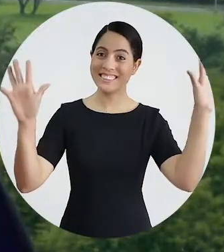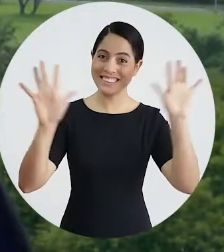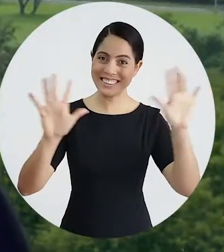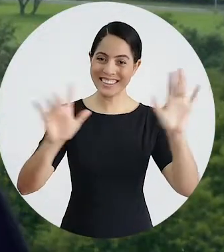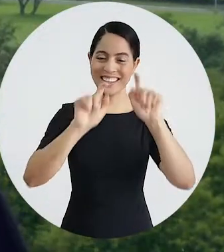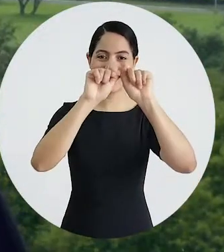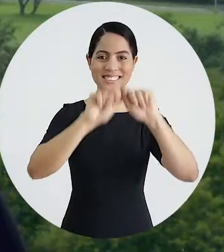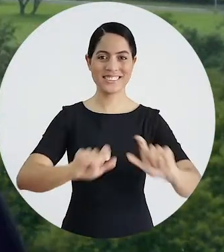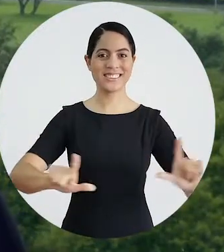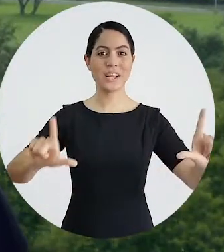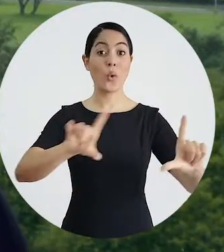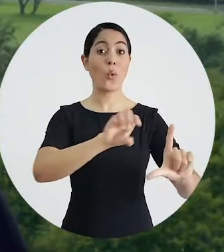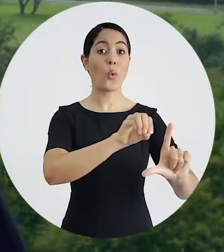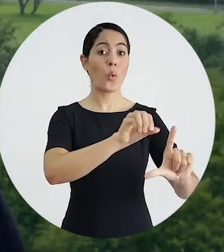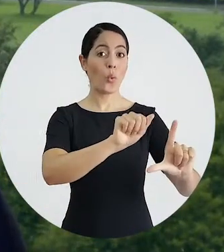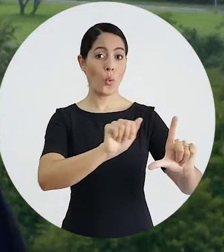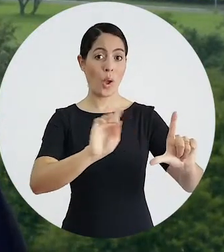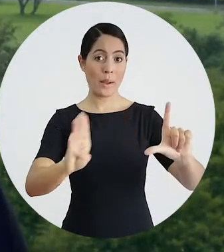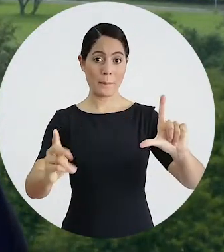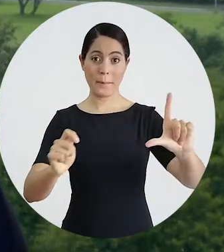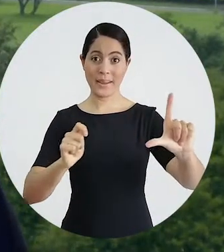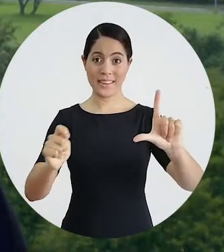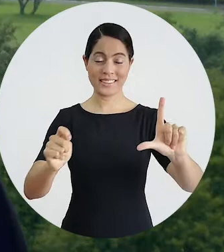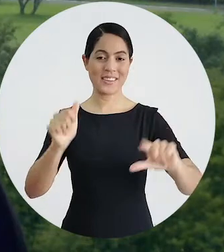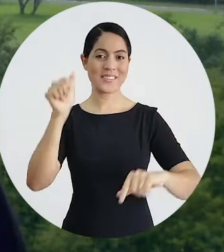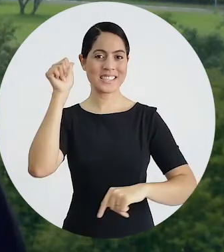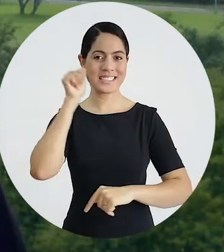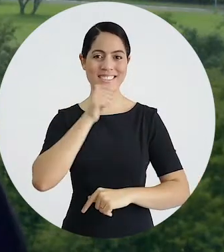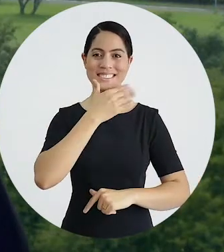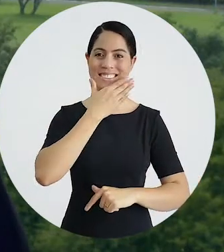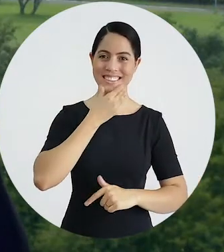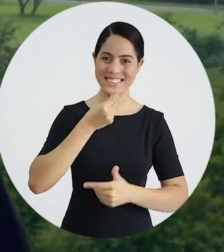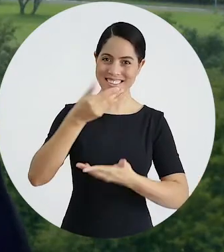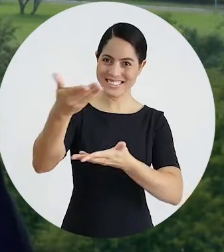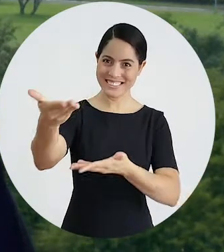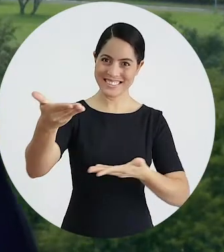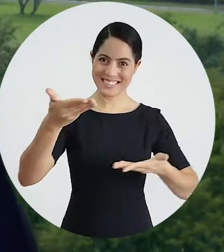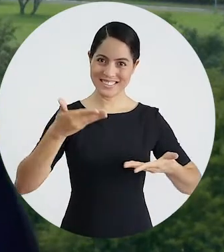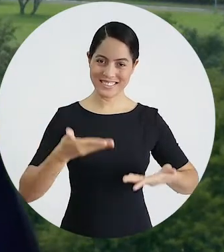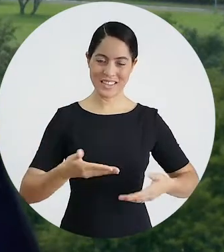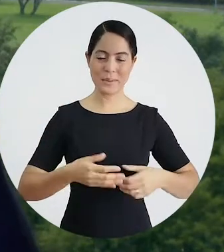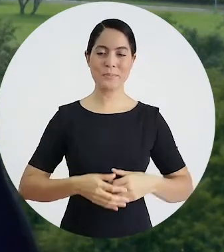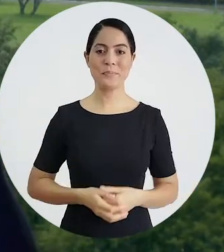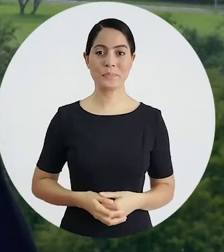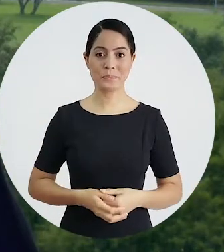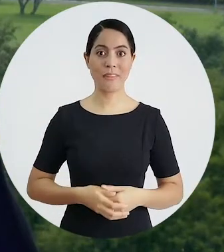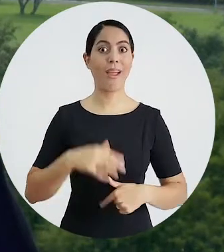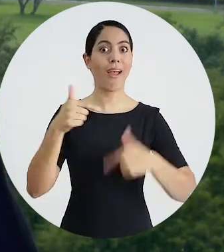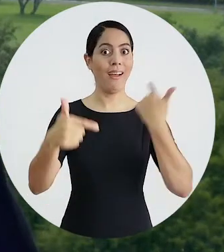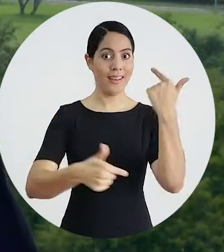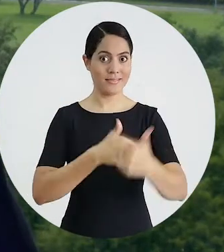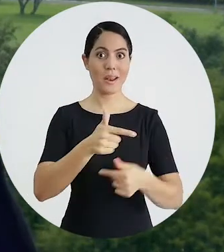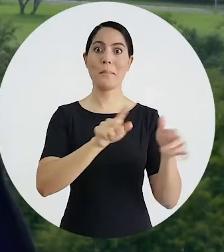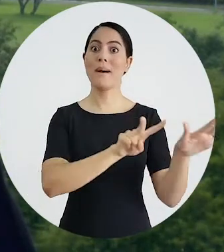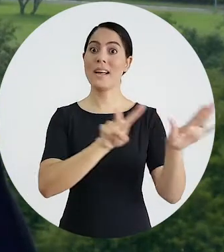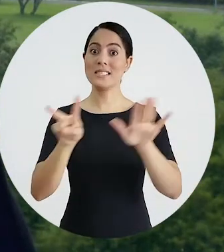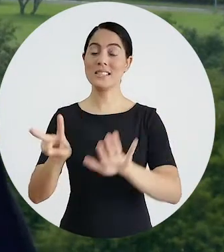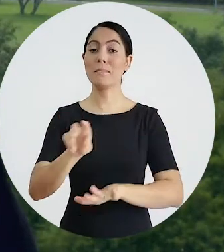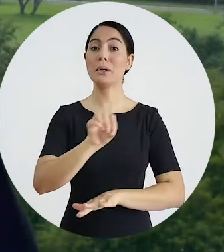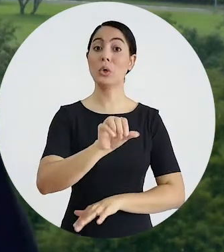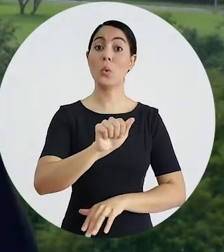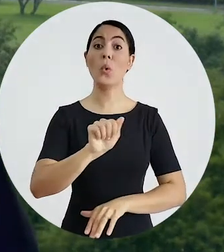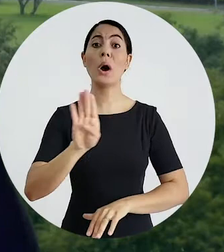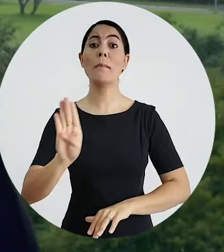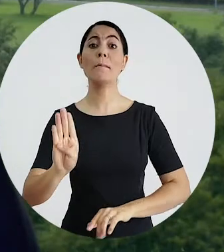Olá, começa agora mais um OAB Entrevista. Seja bem-vinda, seja bem-vindo. A semana de trabalho na Ordem dos Advogados